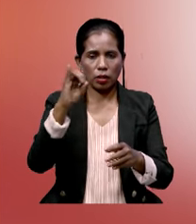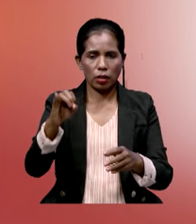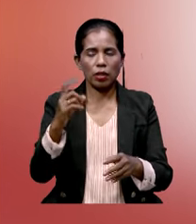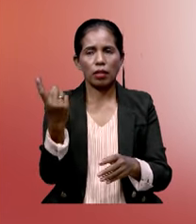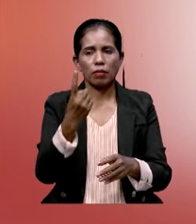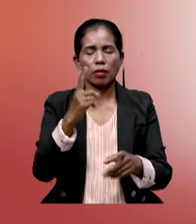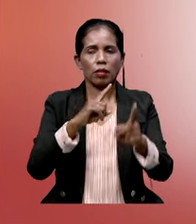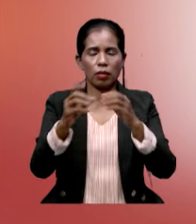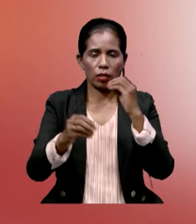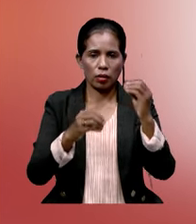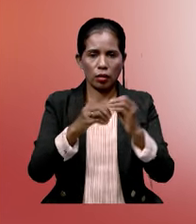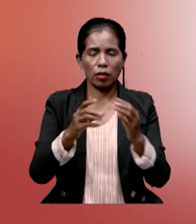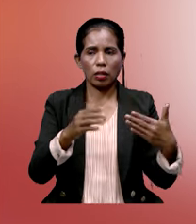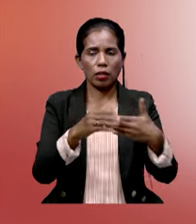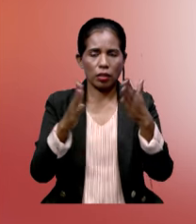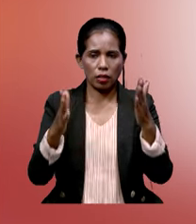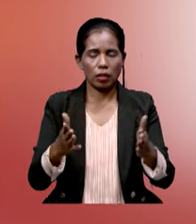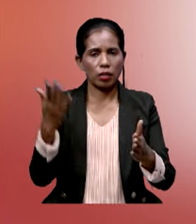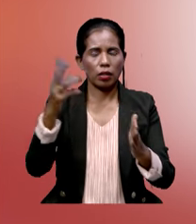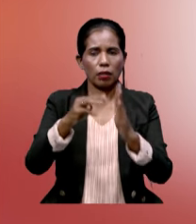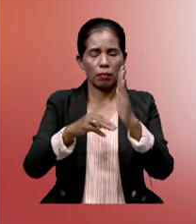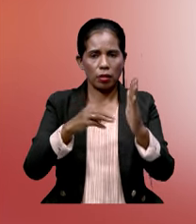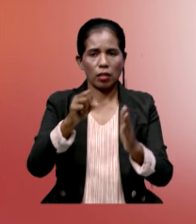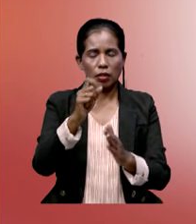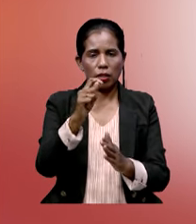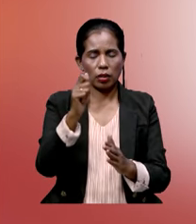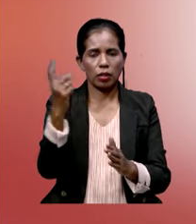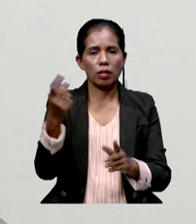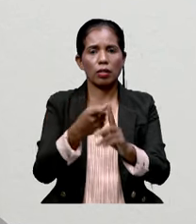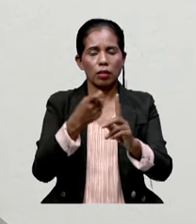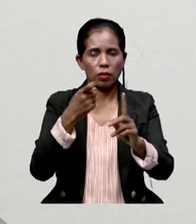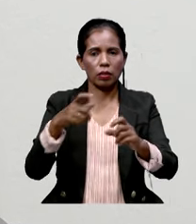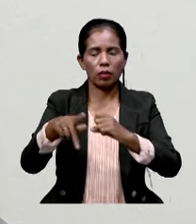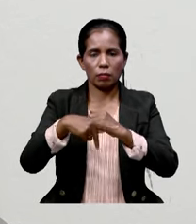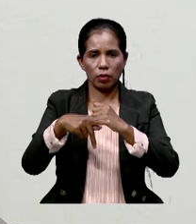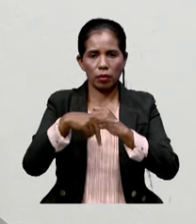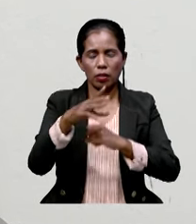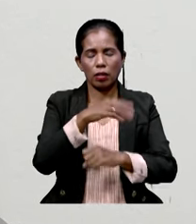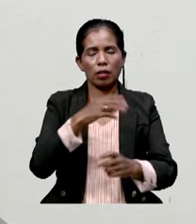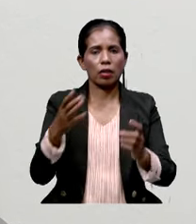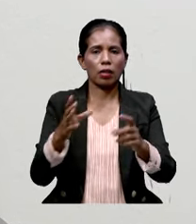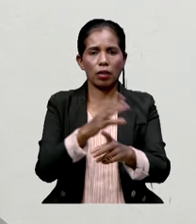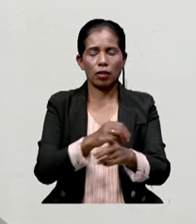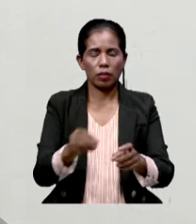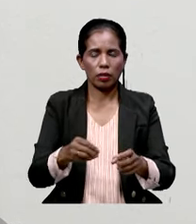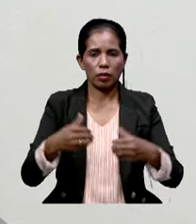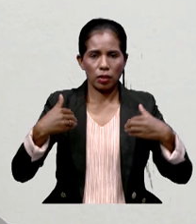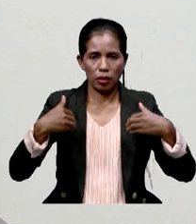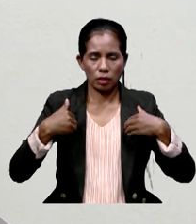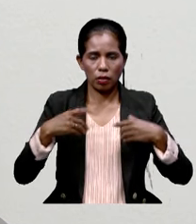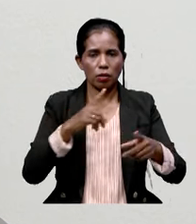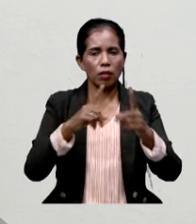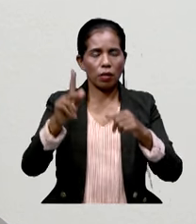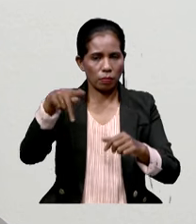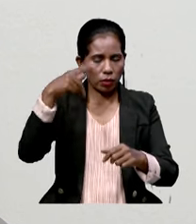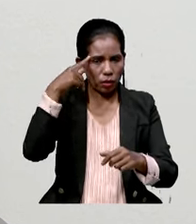crítica nomeação líder sira e a média estatal nebe sempre mais husi partido nebe cair poder por hamosu intervenção